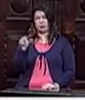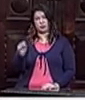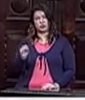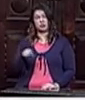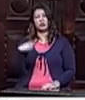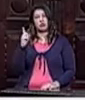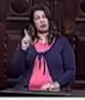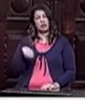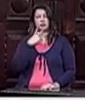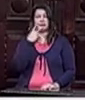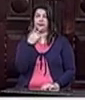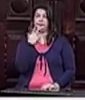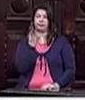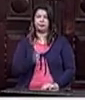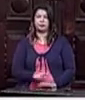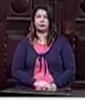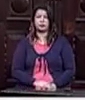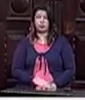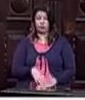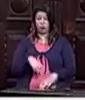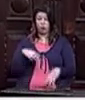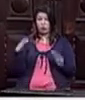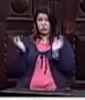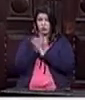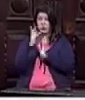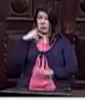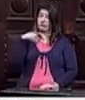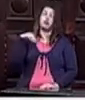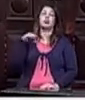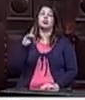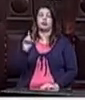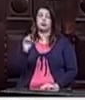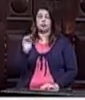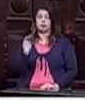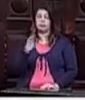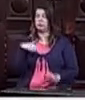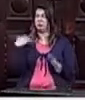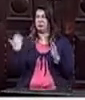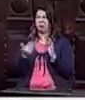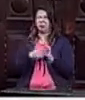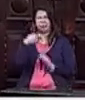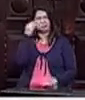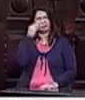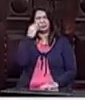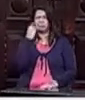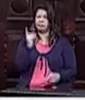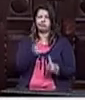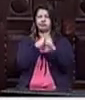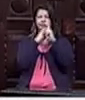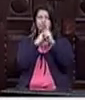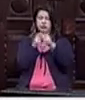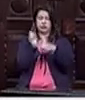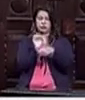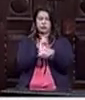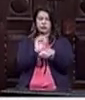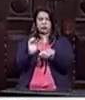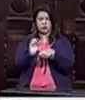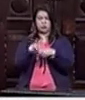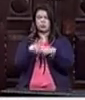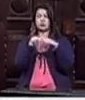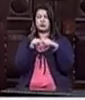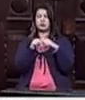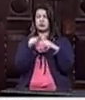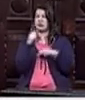É disso que se trata. O governo do PMDB e todos que o alimentaram endividaram esse Estado. Por isso que a gente se encontra